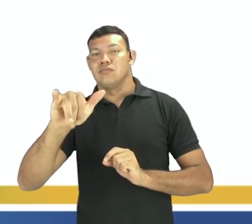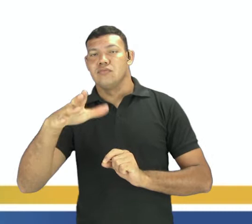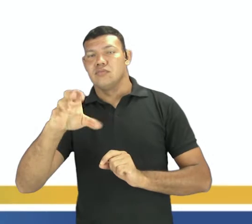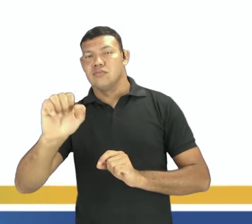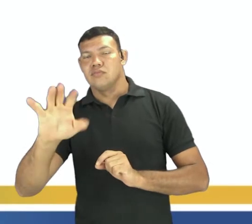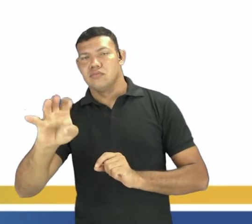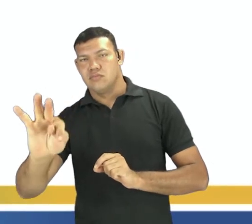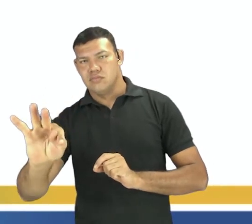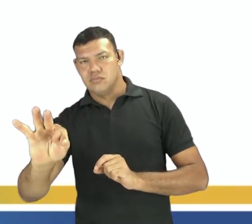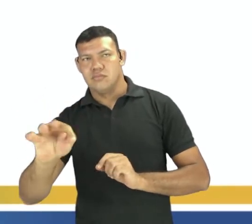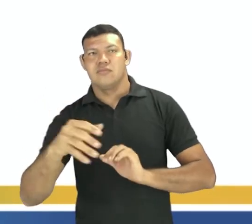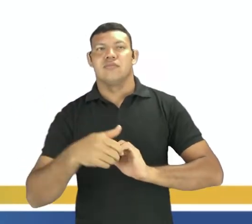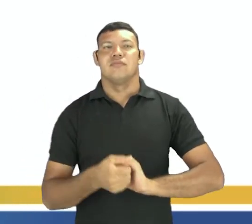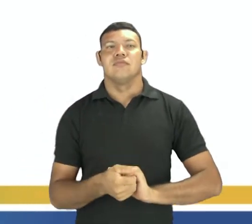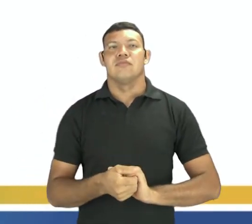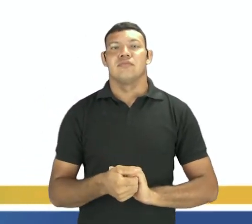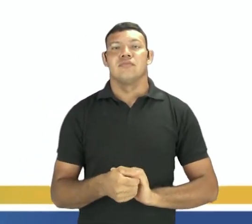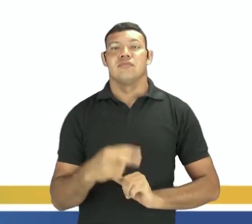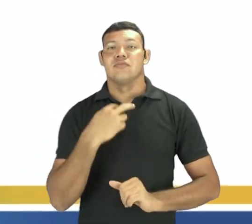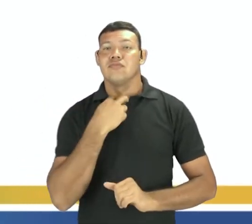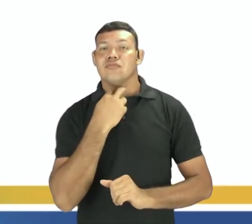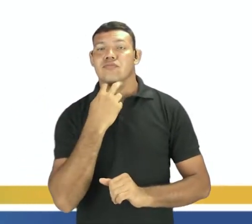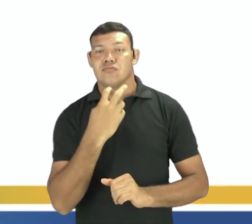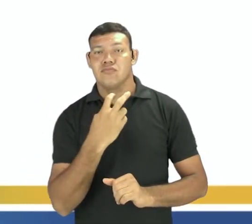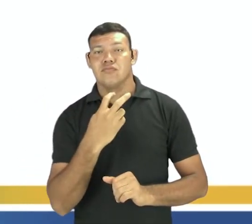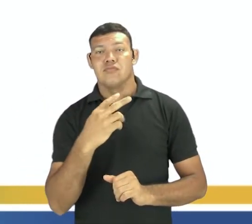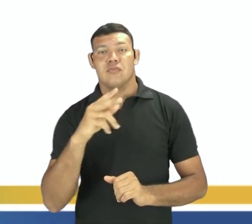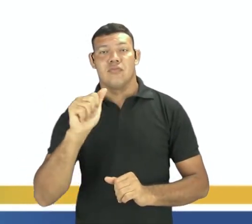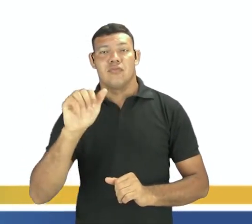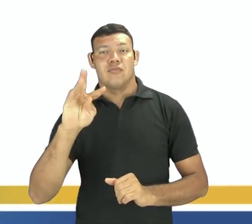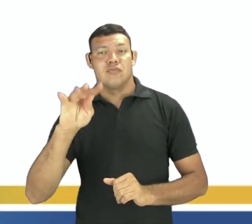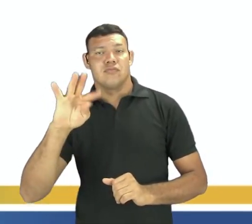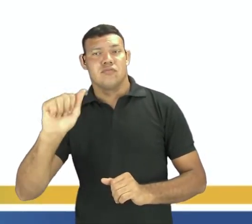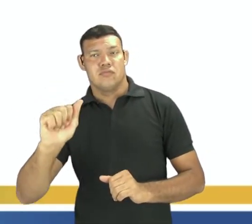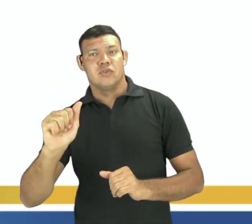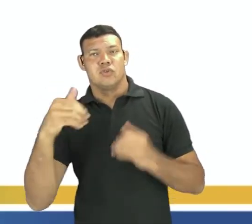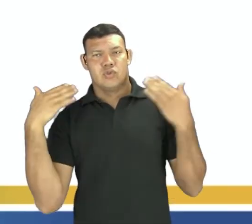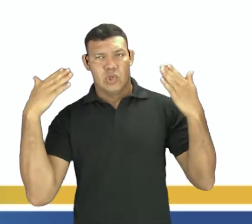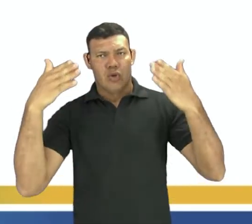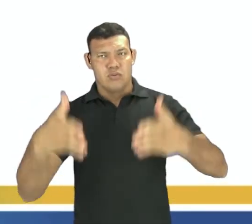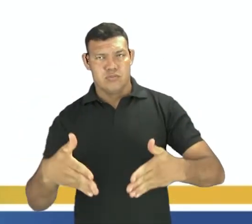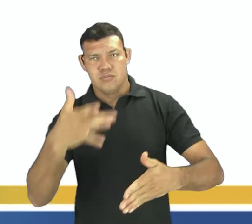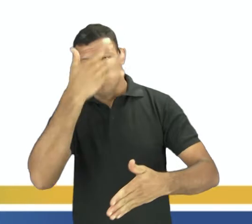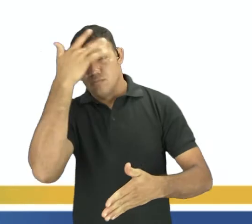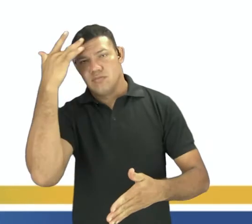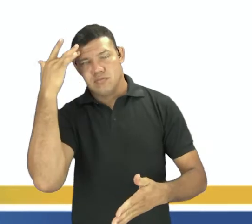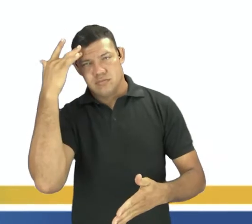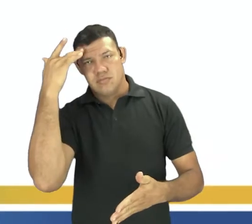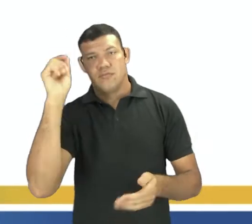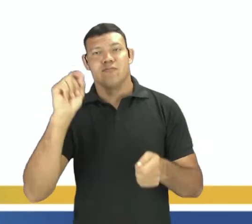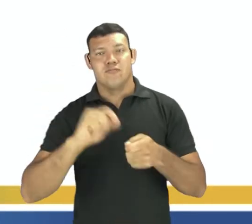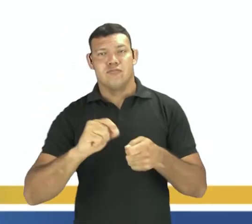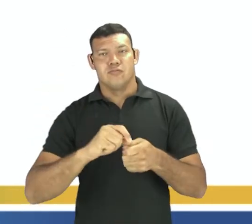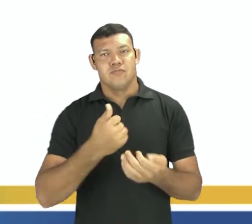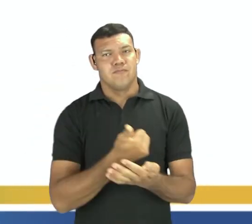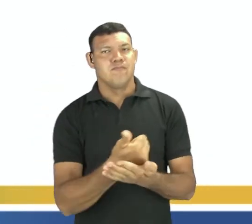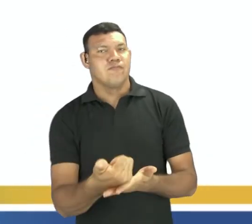ação. Active voice, o foco fica no sujeito, ou em quem pratica a ação. For example, we have